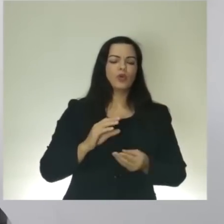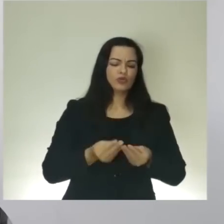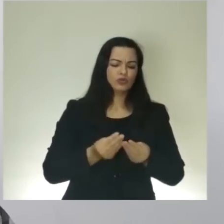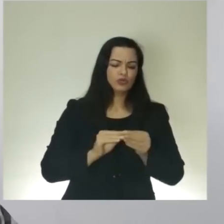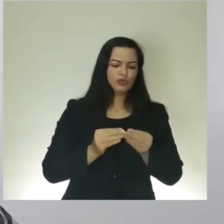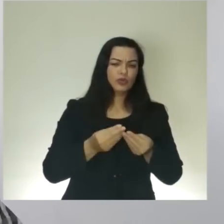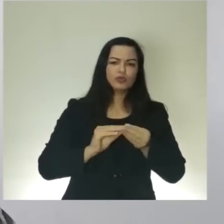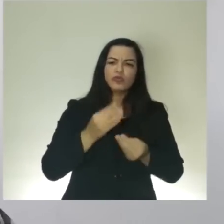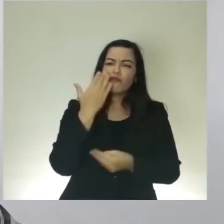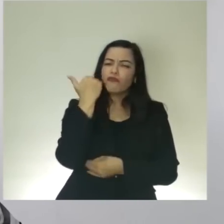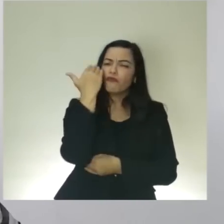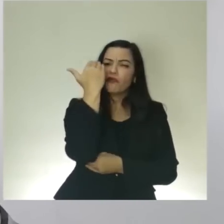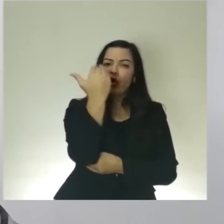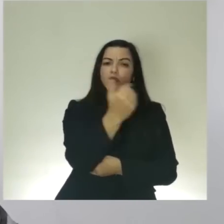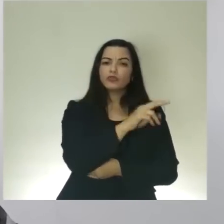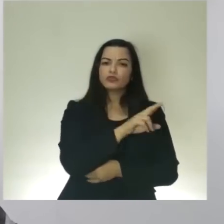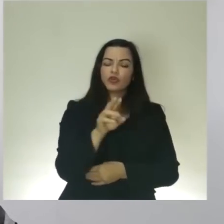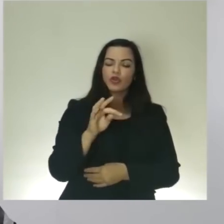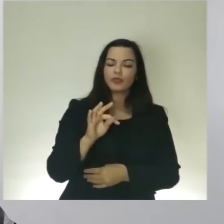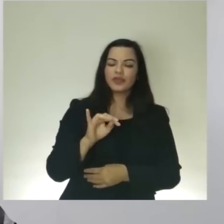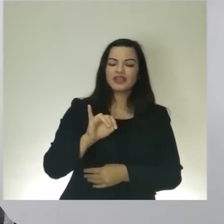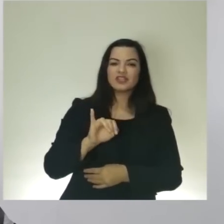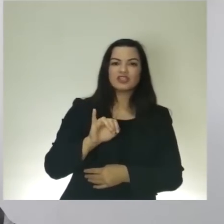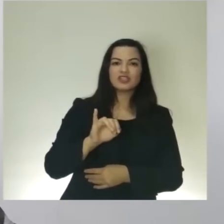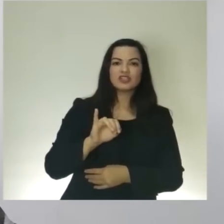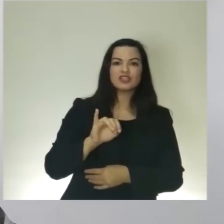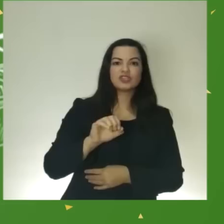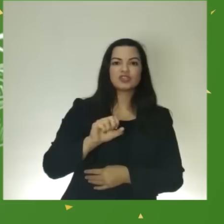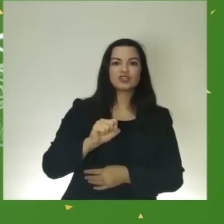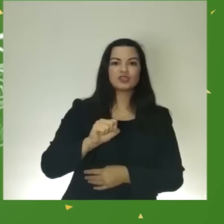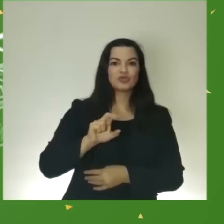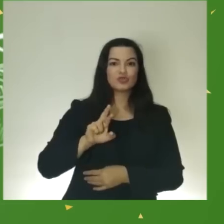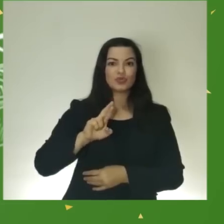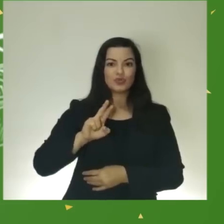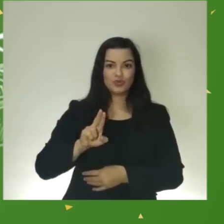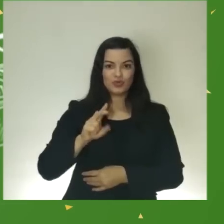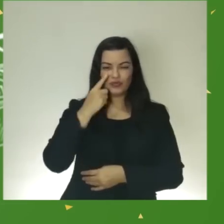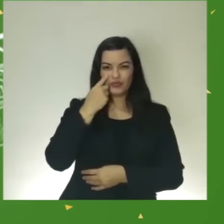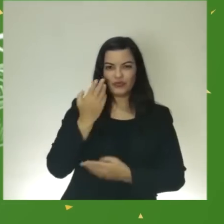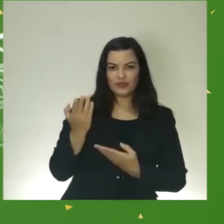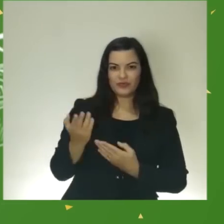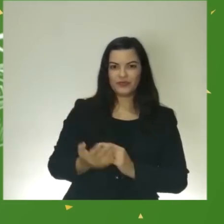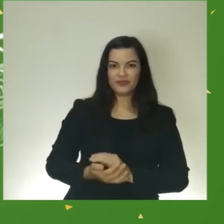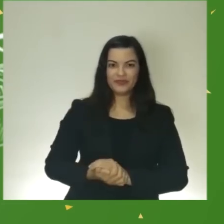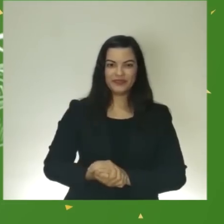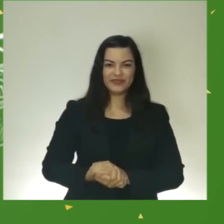conhece? Então olha a imagem aí que eu vou te mostrar.